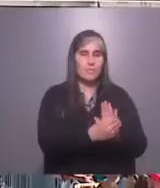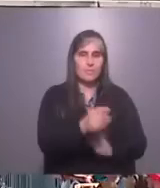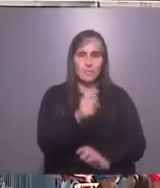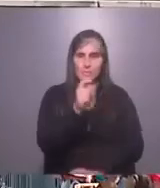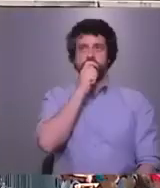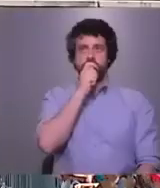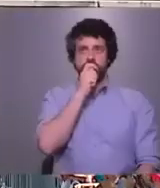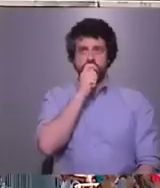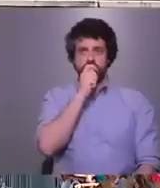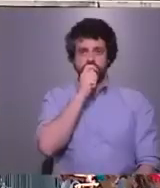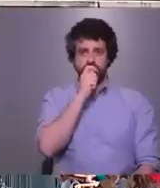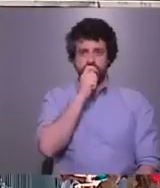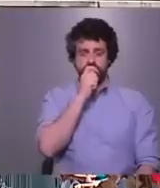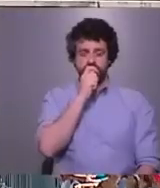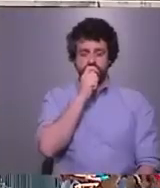Amen.